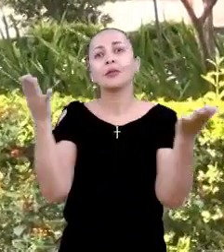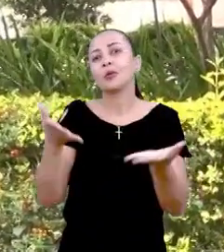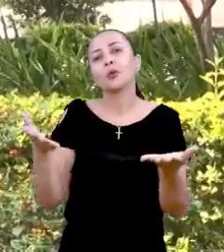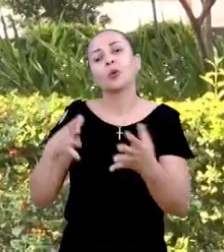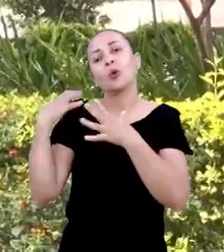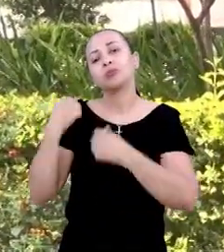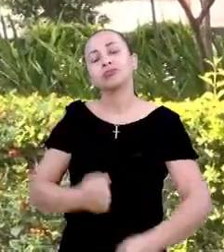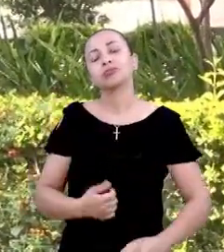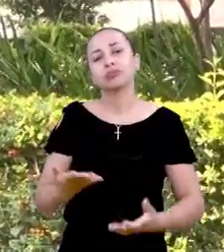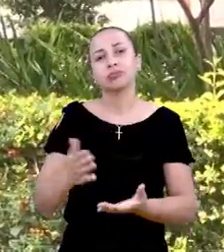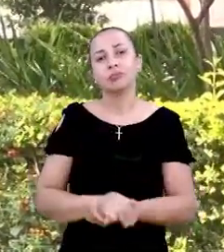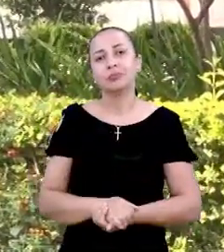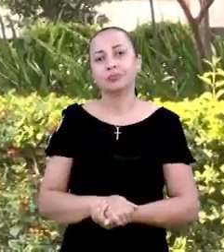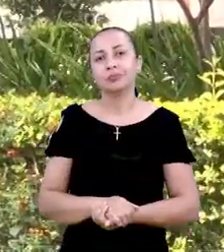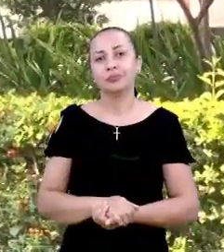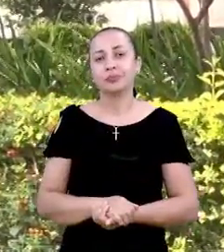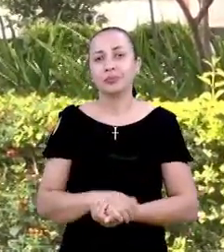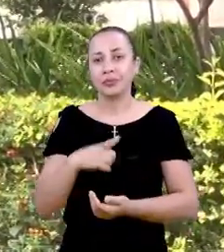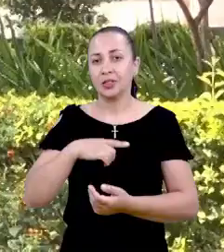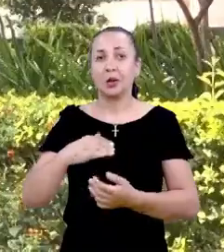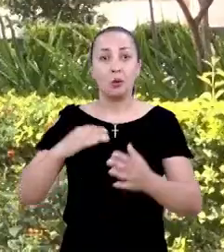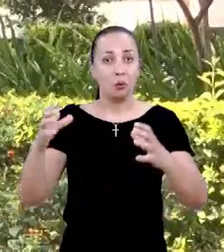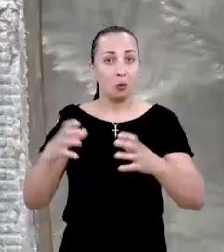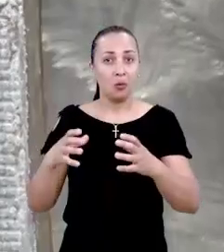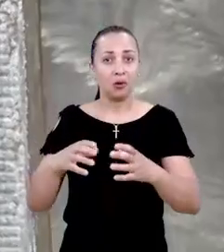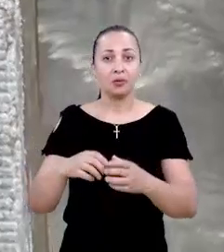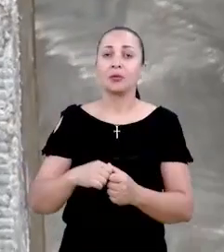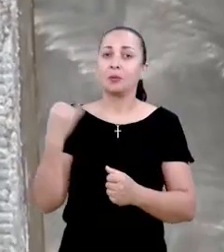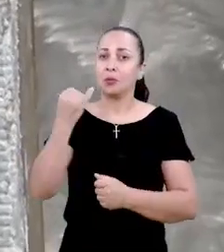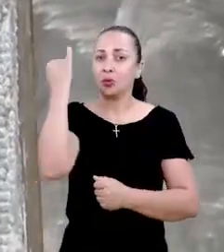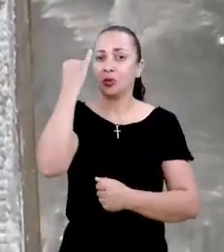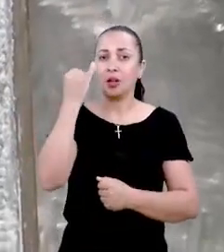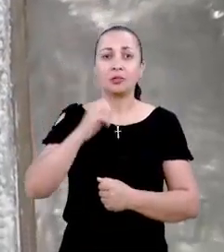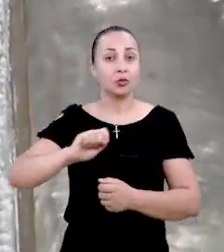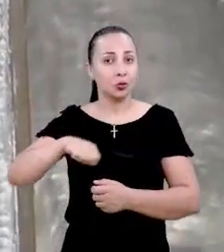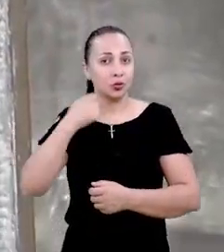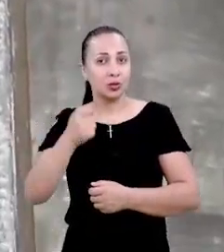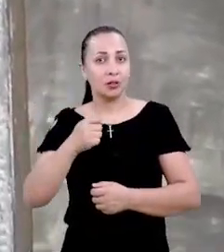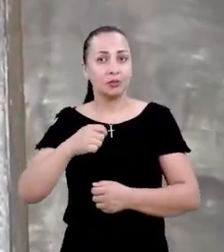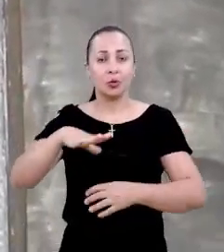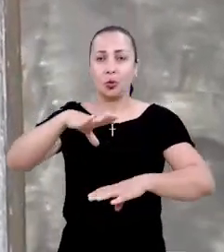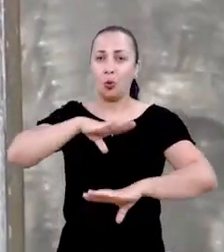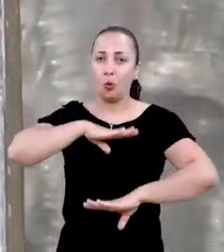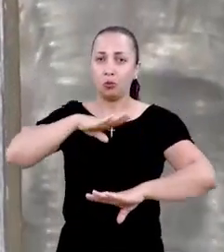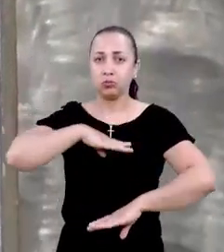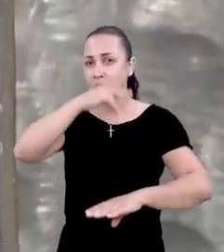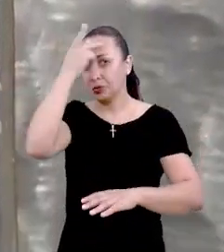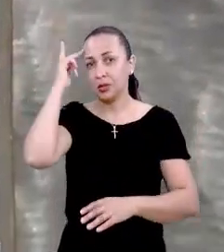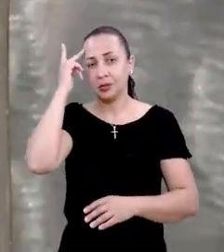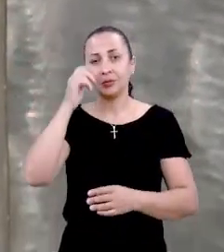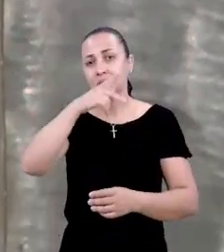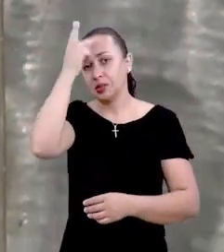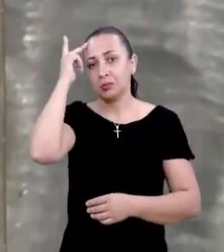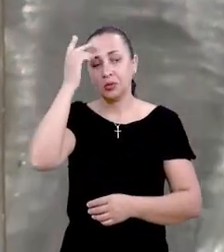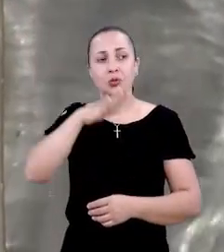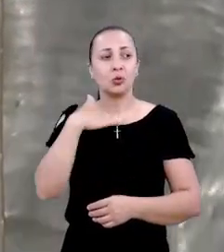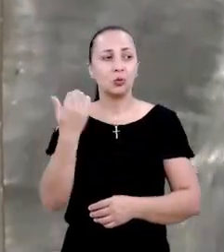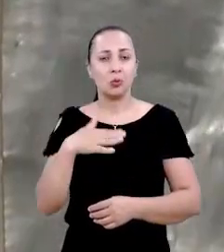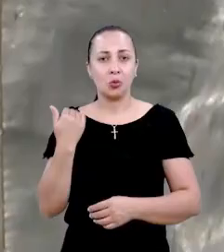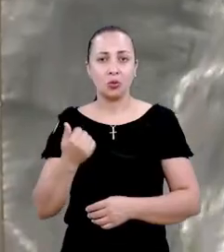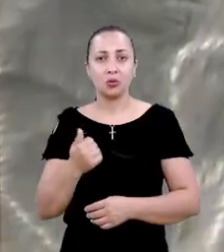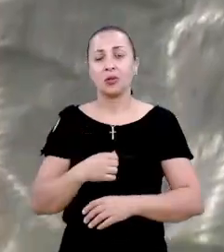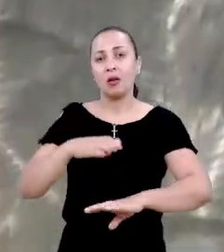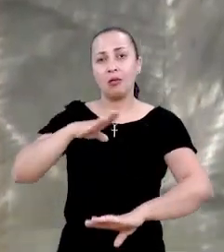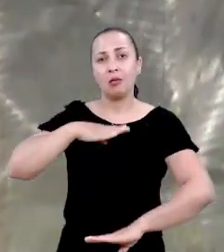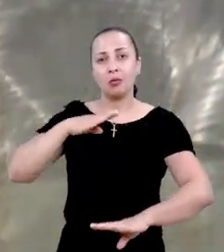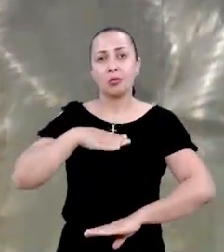símbolo vazado, sem o corpo da pessoa, é justamente das pessoas que foram mortas e os seus corpos foram